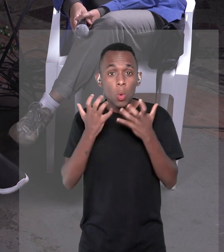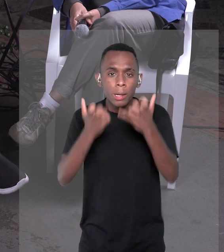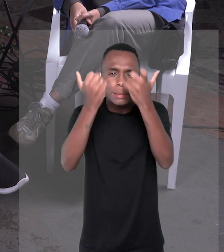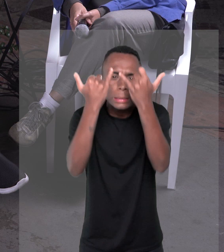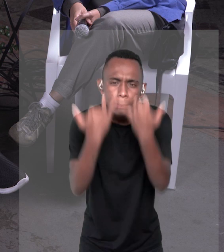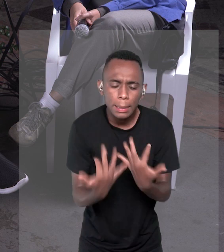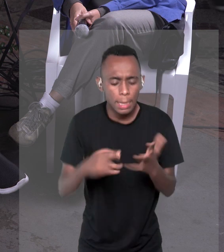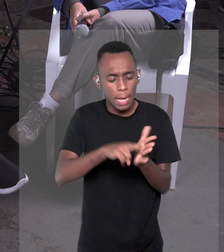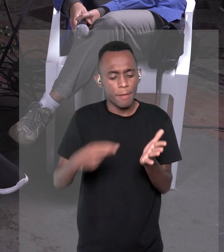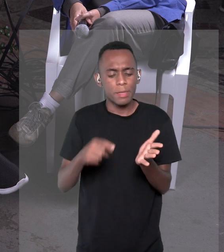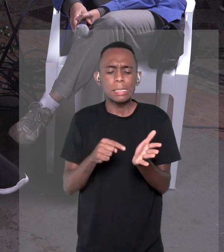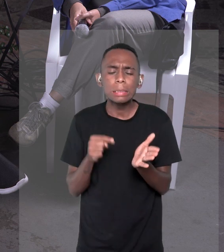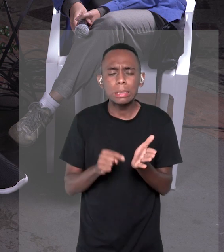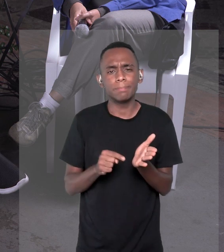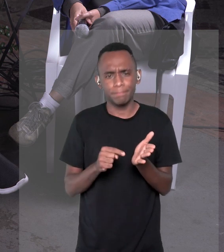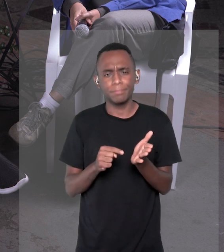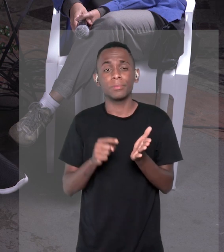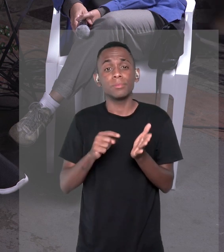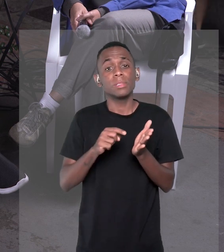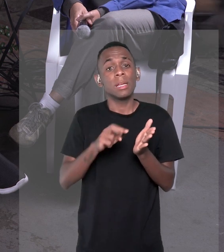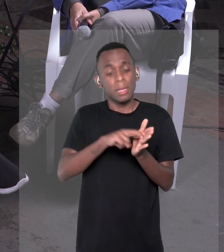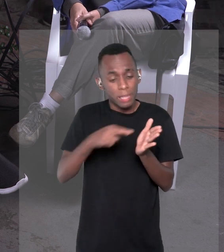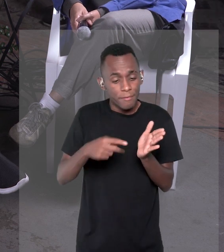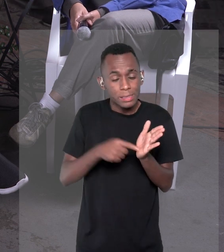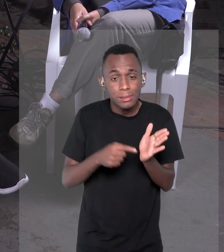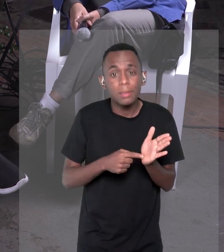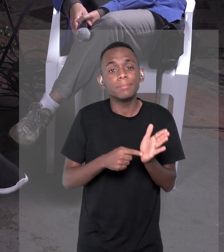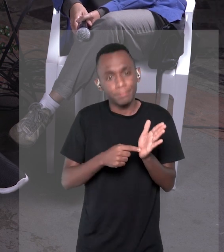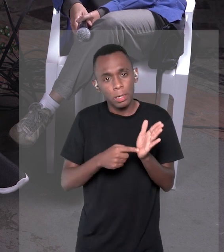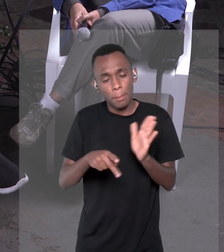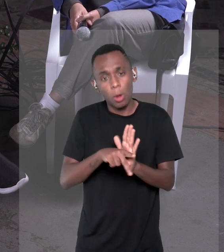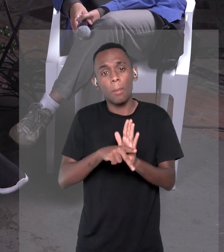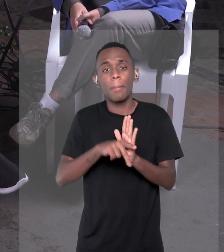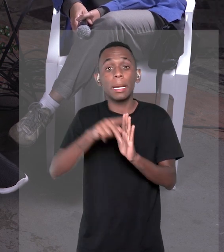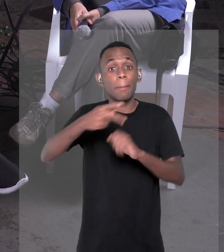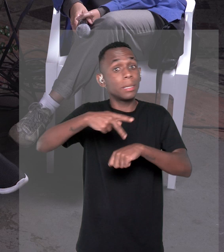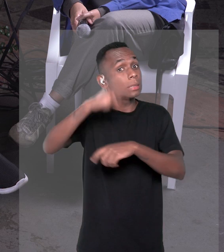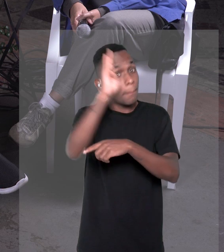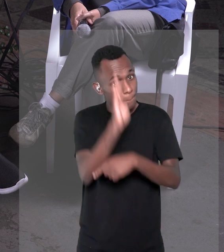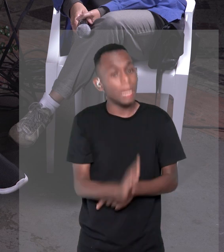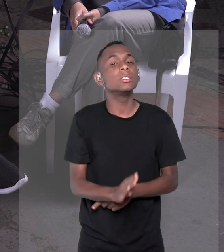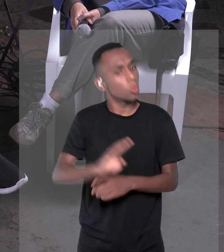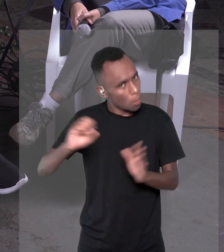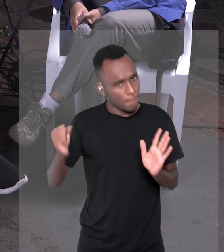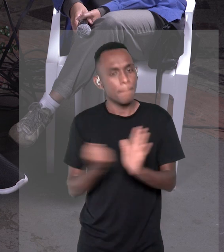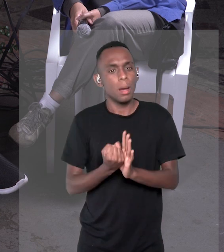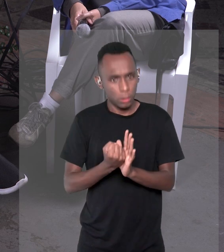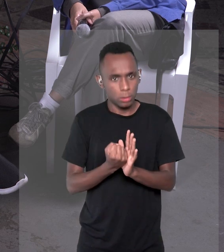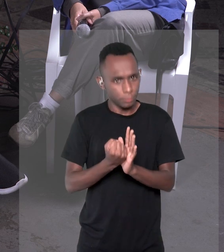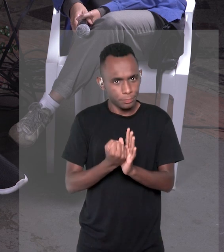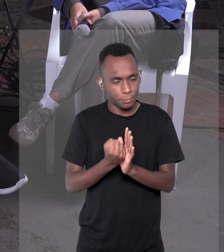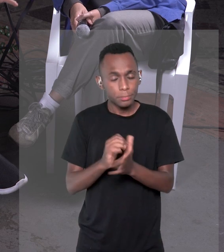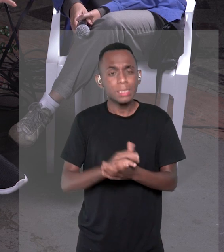uma revista brasileira, como diz o nome. Isso significa que é uma revista escrita